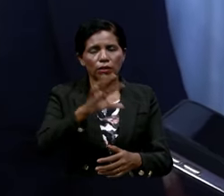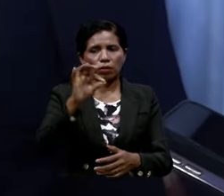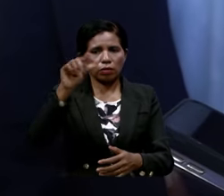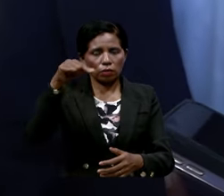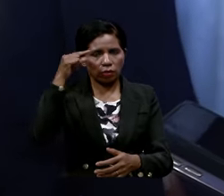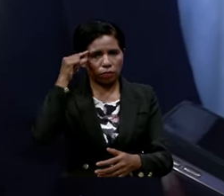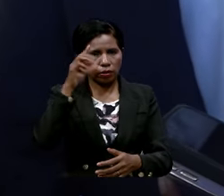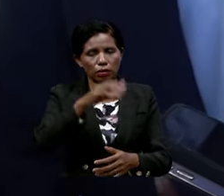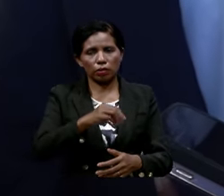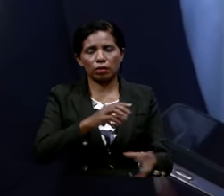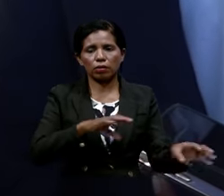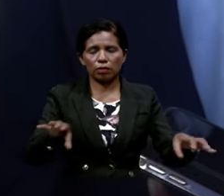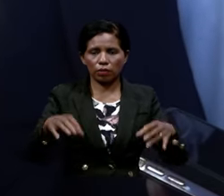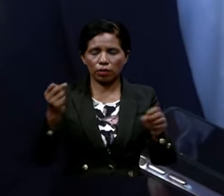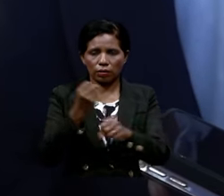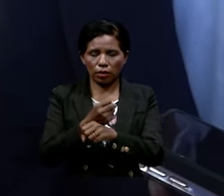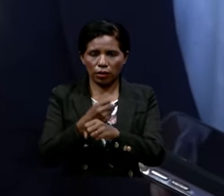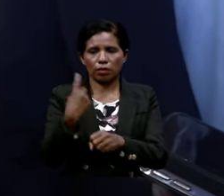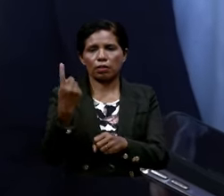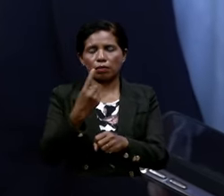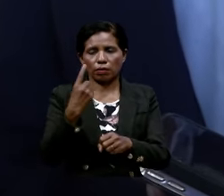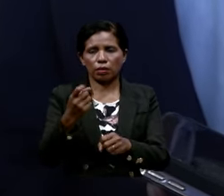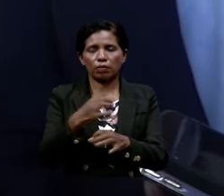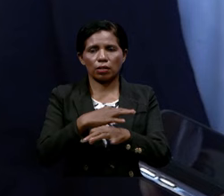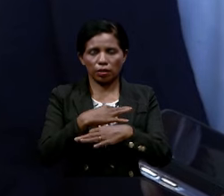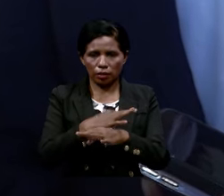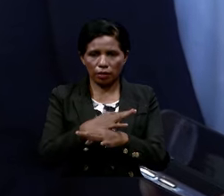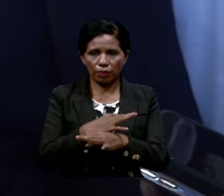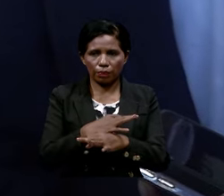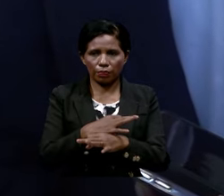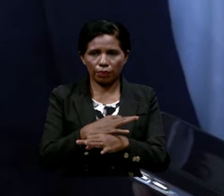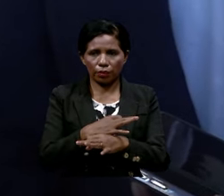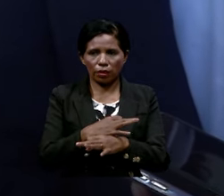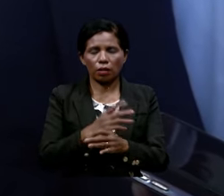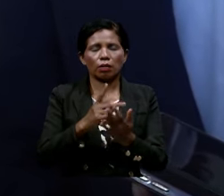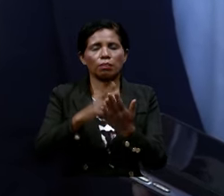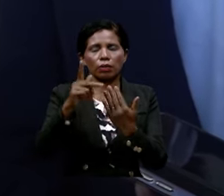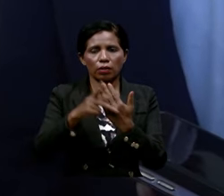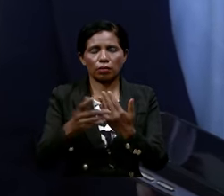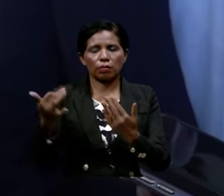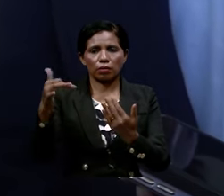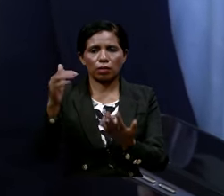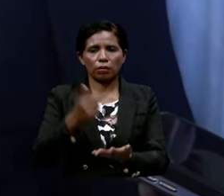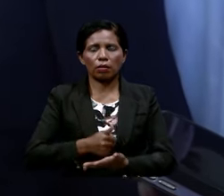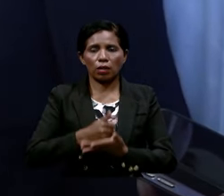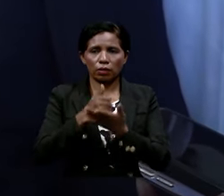governo se esforça an na fatin hodi hadia programa sirne hodi